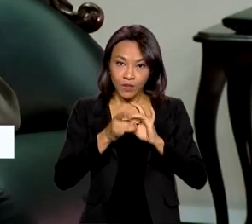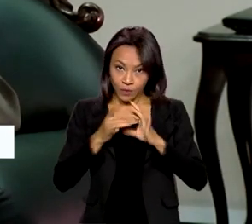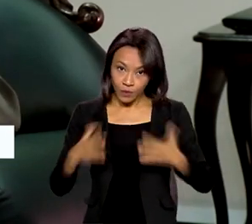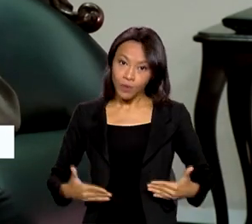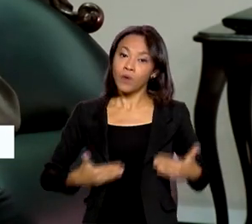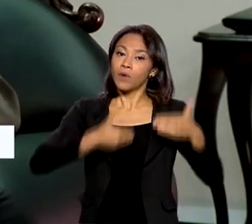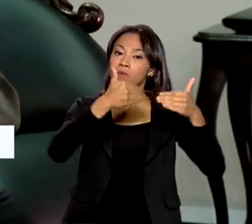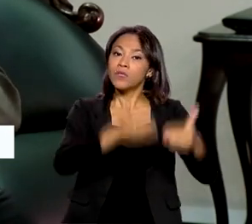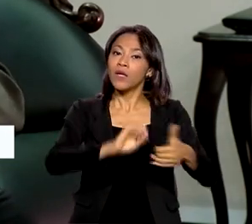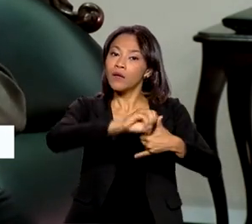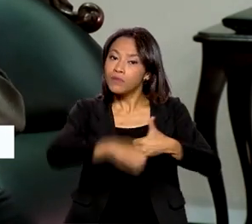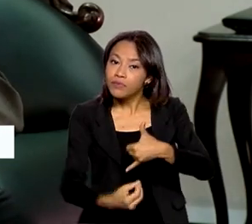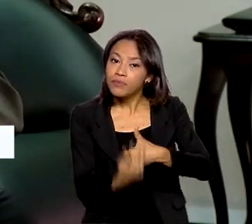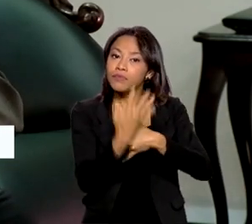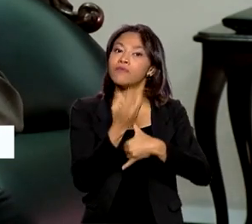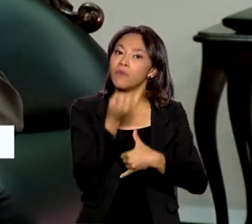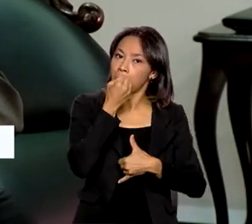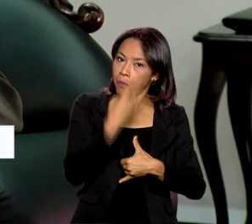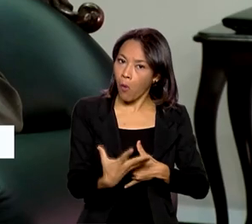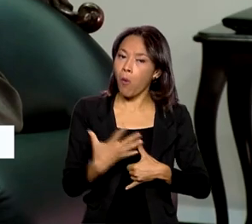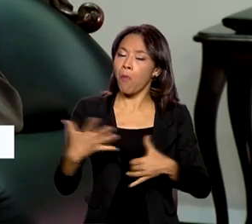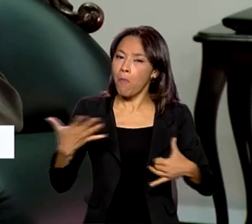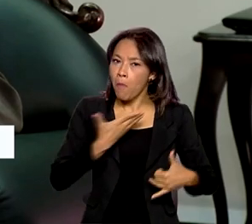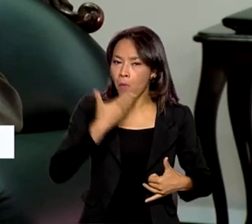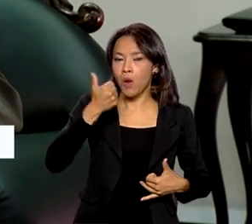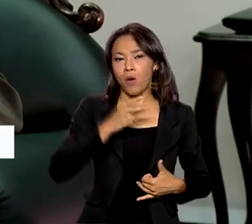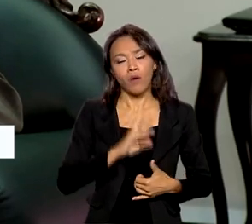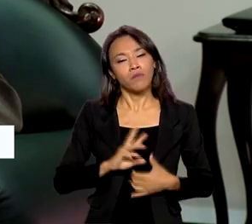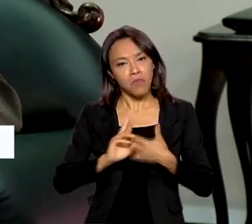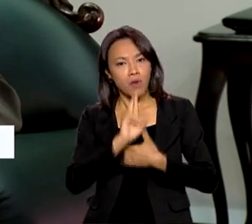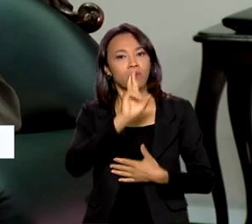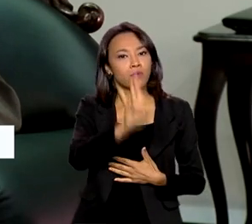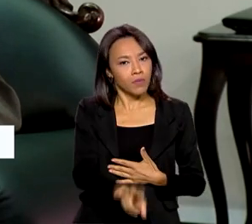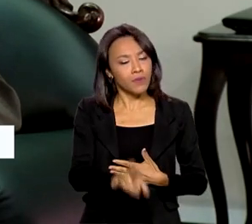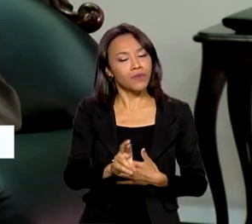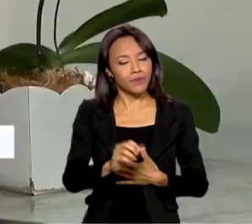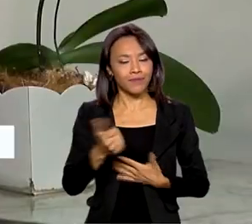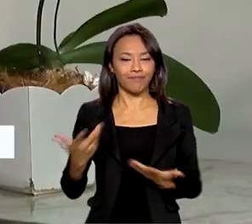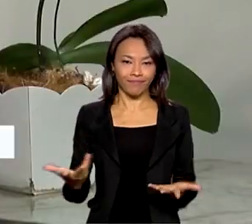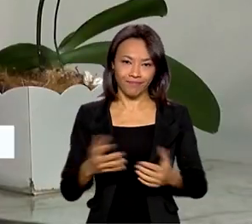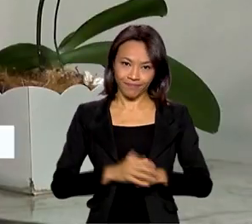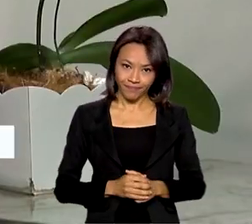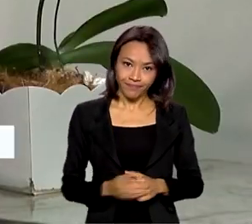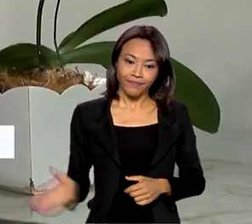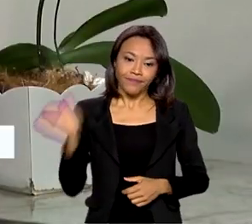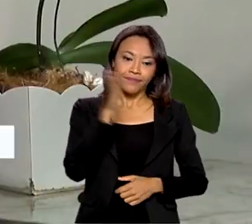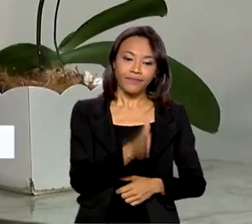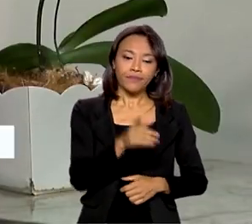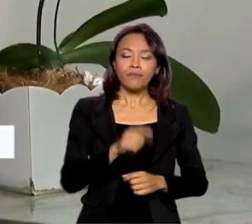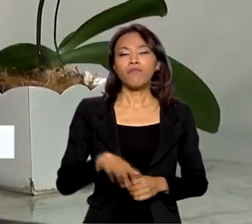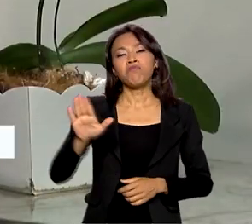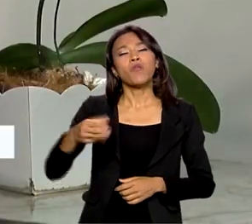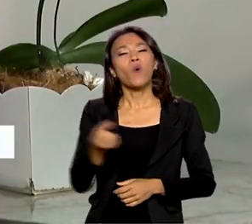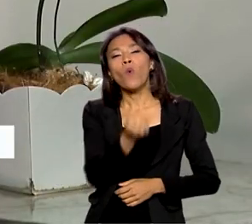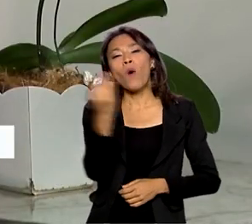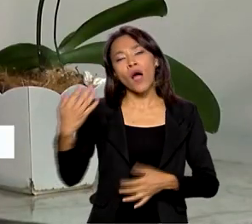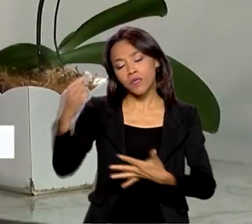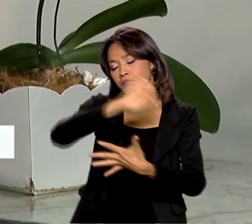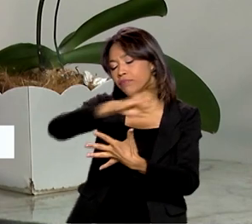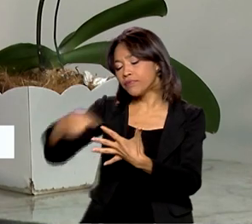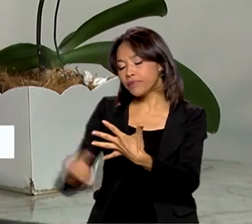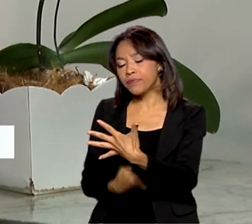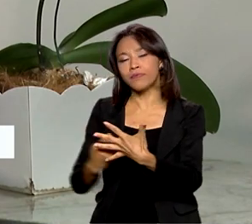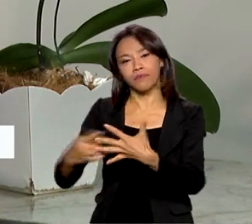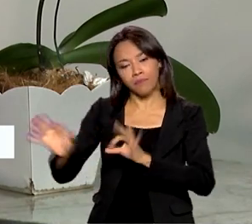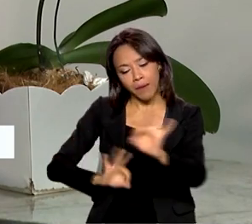só mais forte e a gente ter resultados aí melhores resultados que que o Brasil merece Quais as ações que estão sendo planejadas